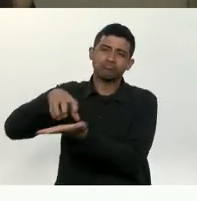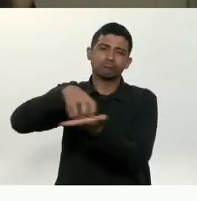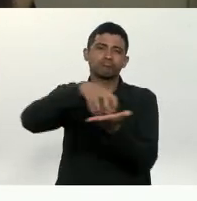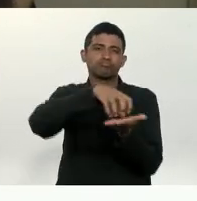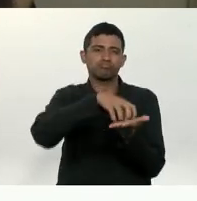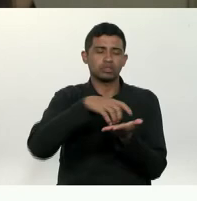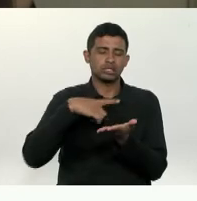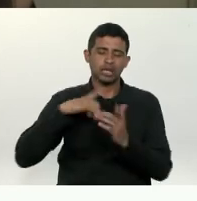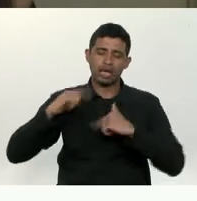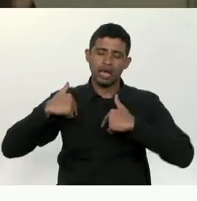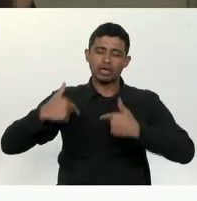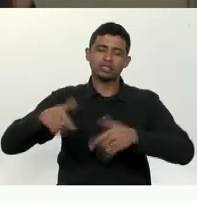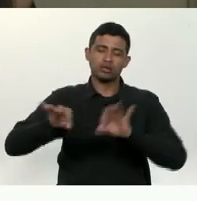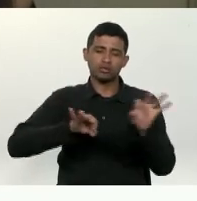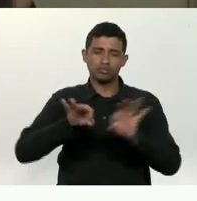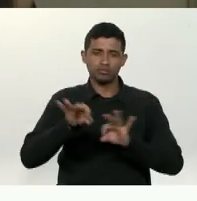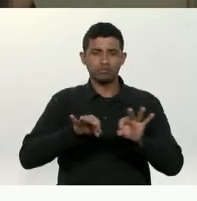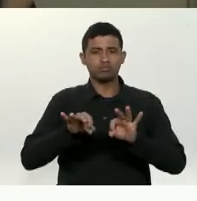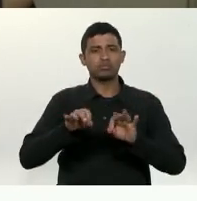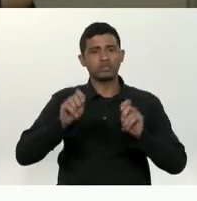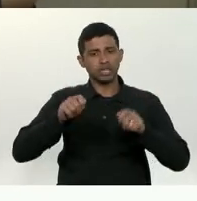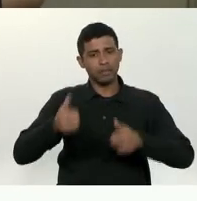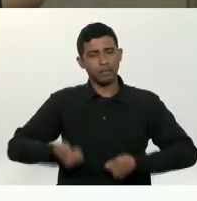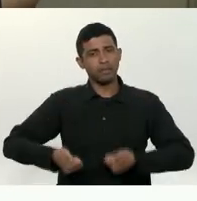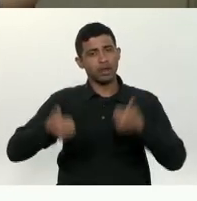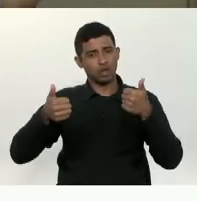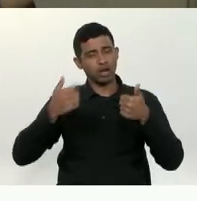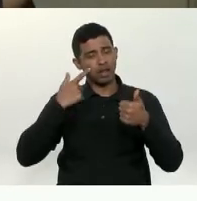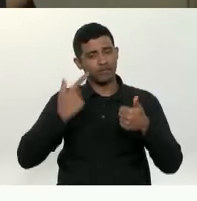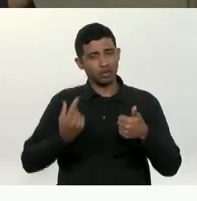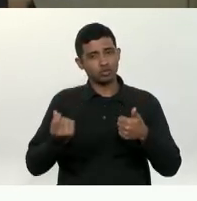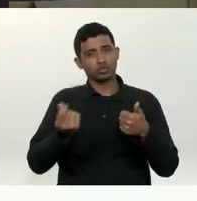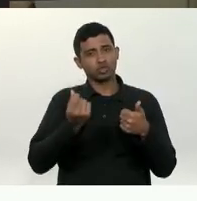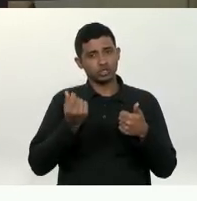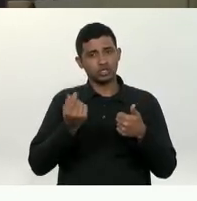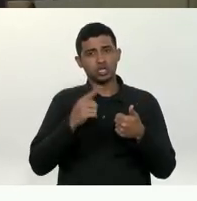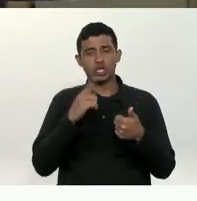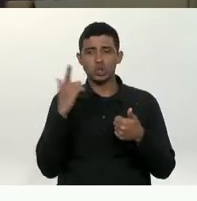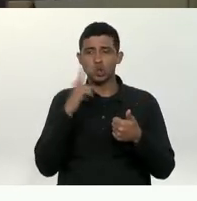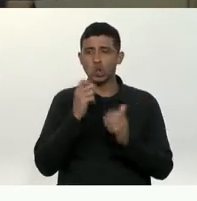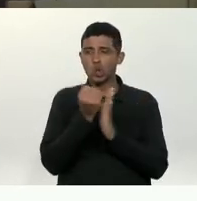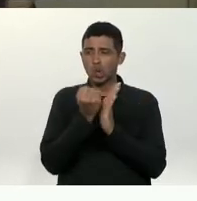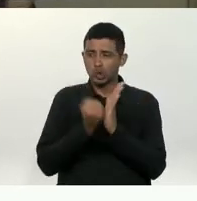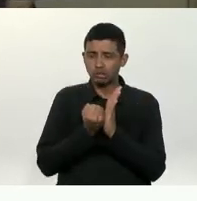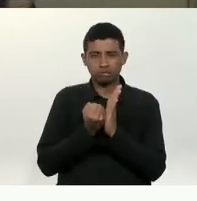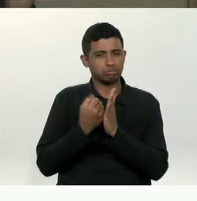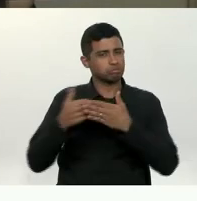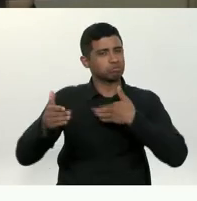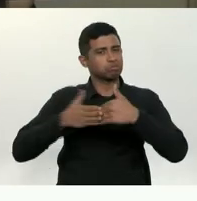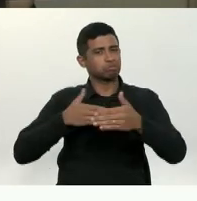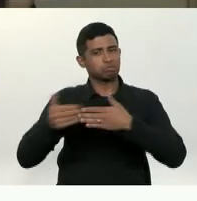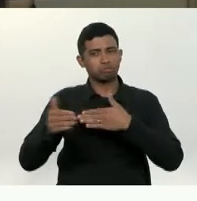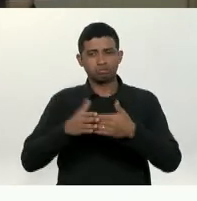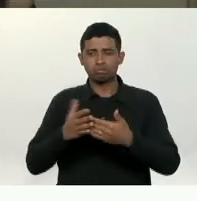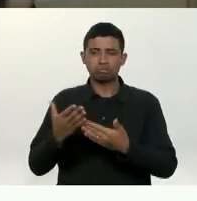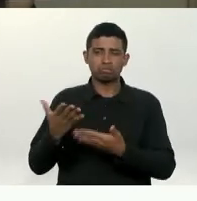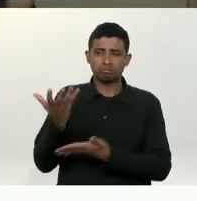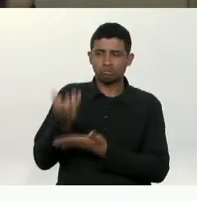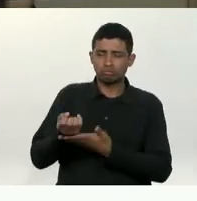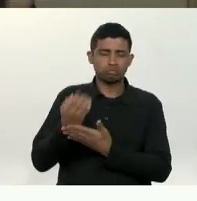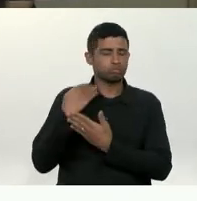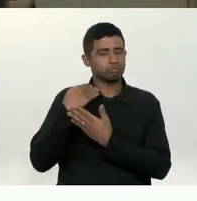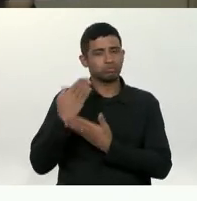procedimento, e podendo fazer a melhor alocação do seu dinheiro, né? Ele vai poder contratar o financiamento que ele quiser para fazer essa obra, porque, na